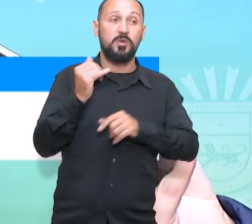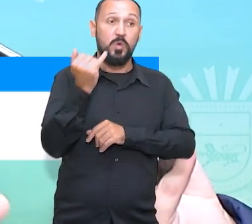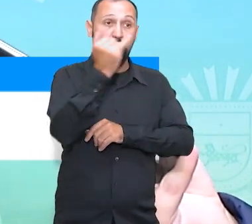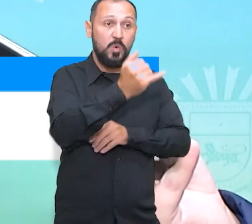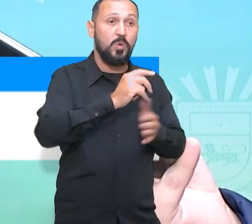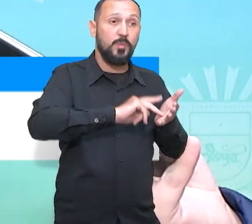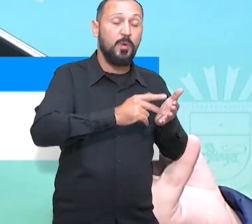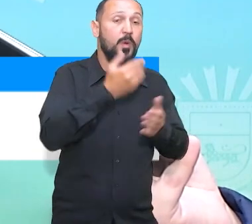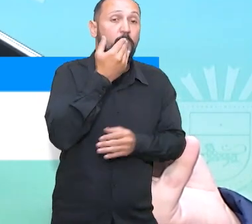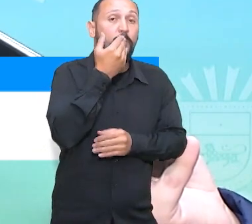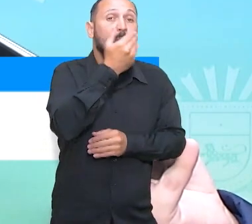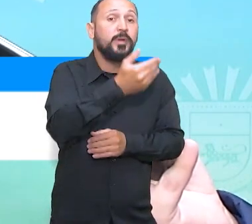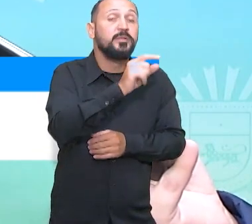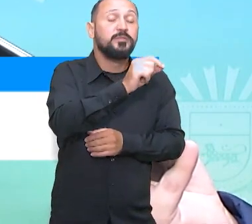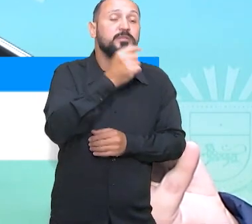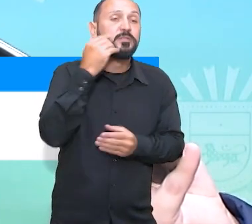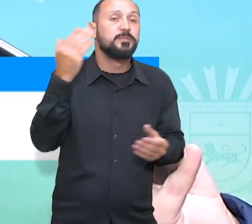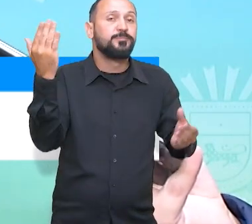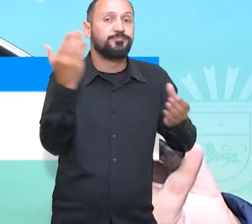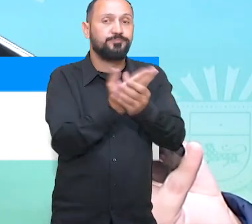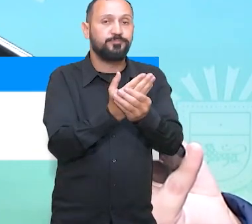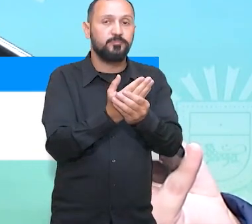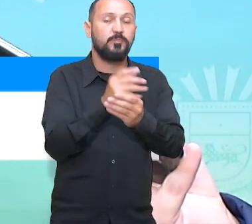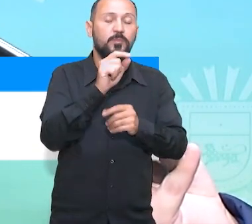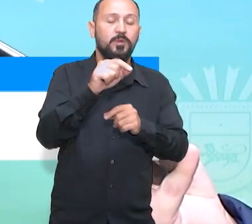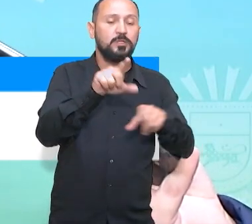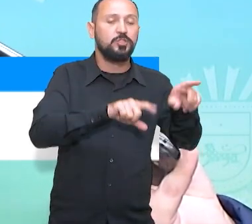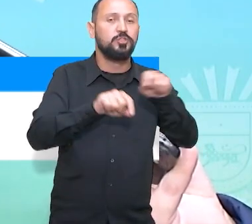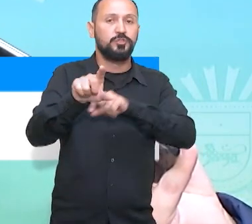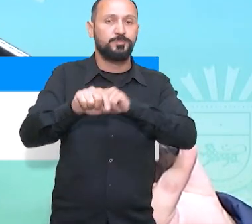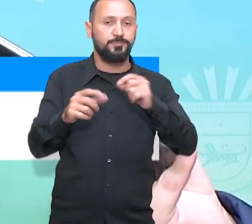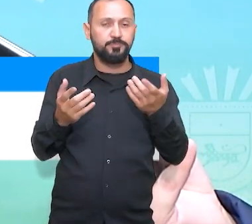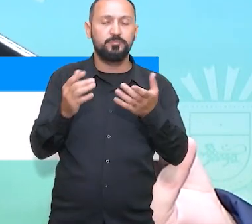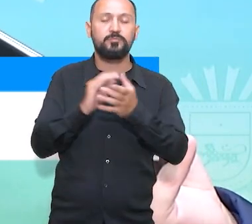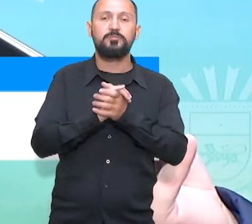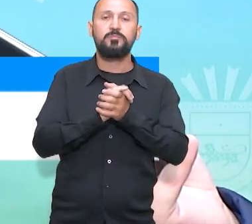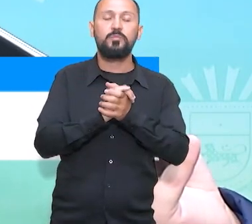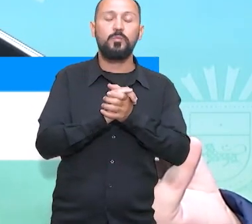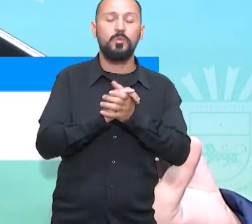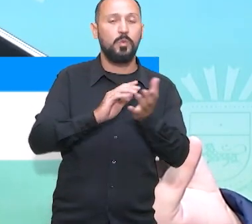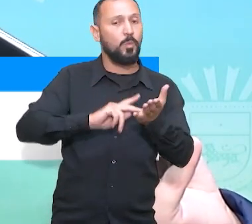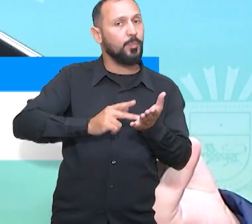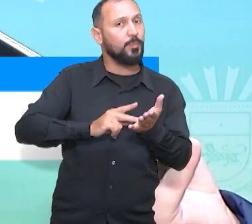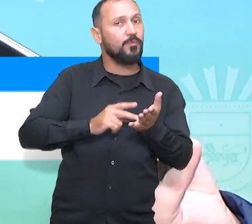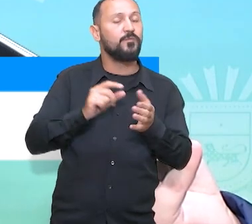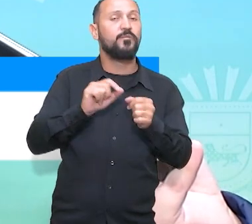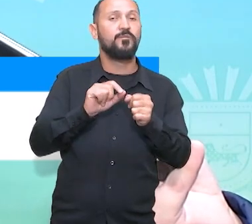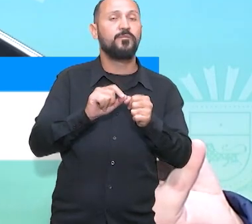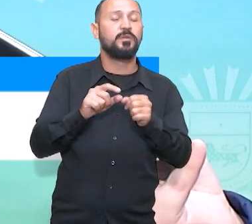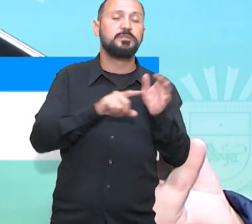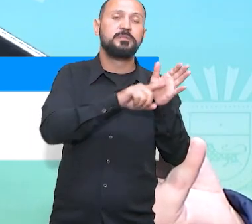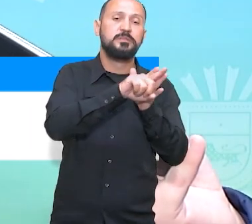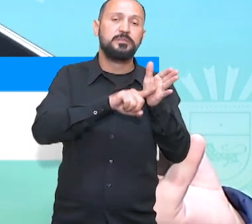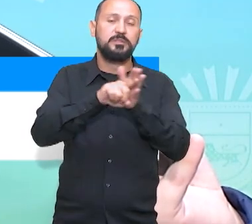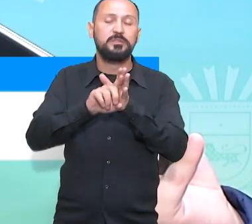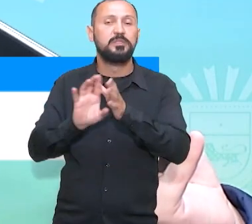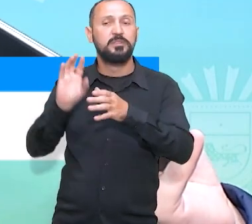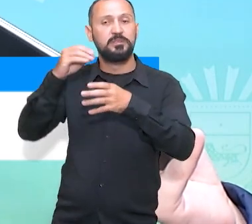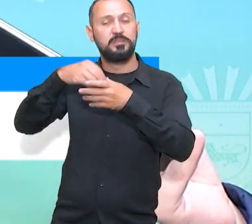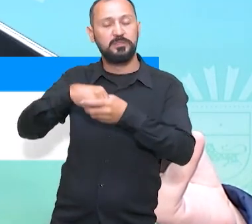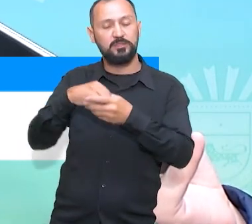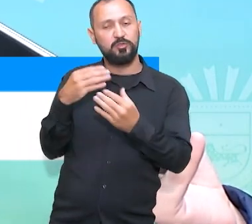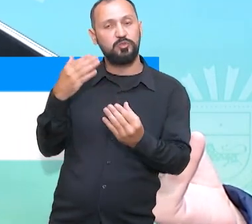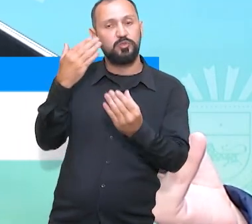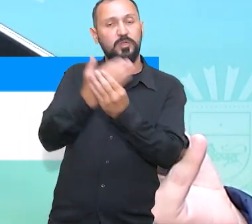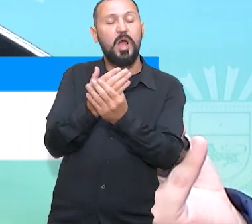né, pedindo esses processos, né, selecionados, né, o PROCON faz a busca lá nos seus